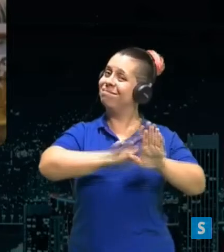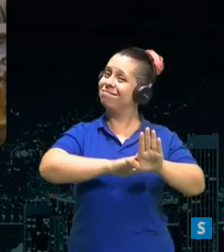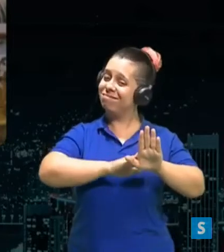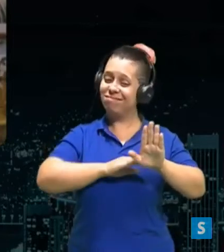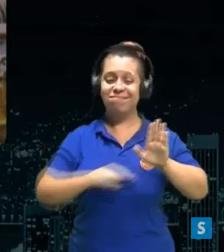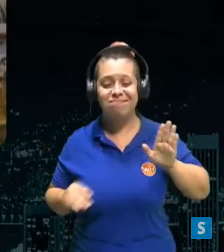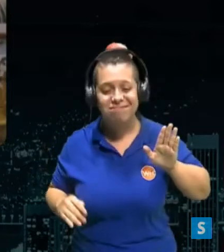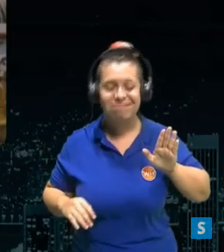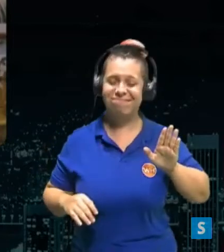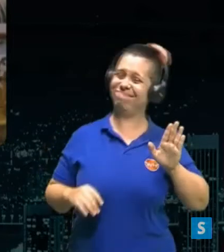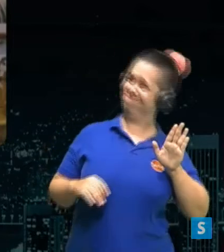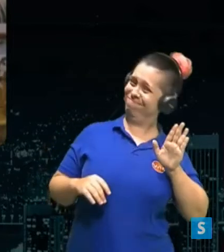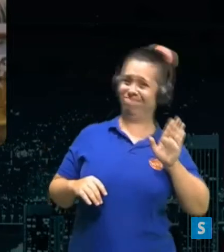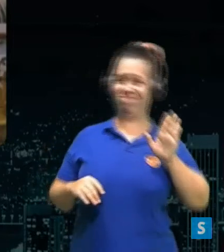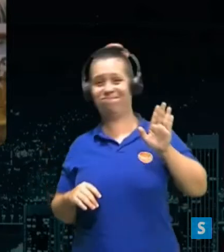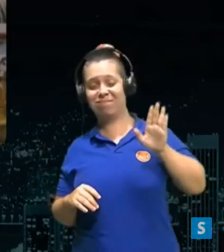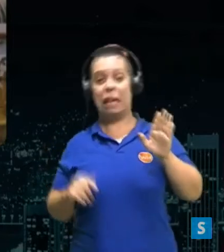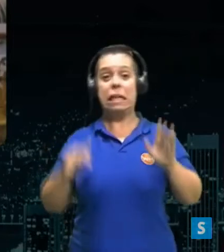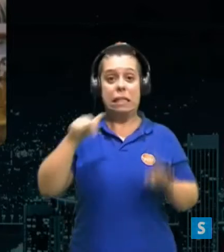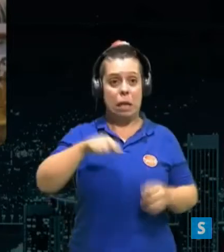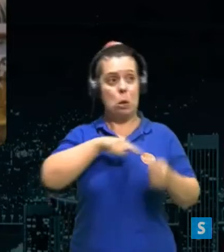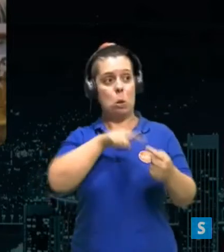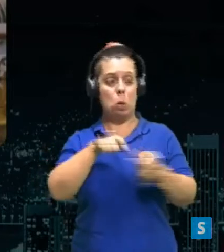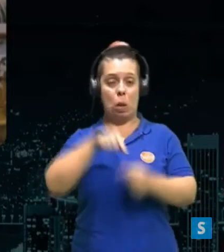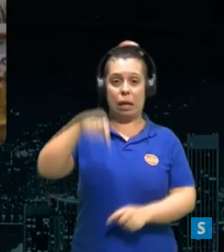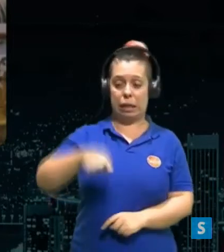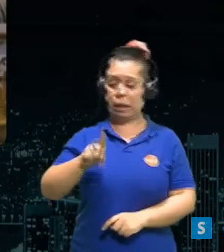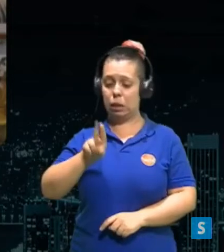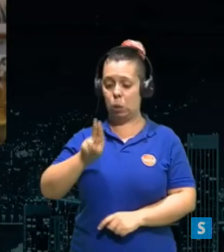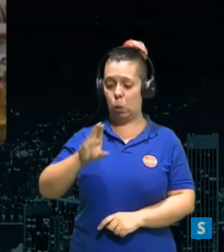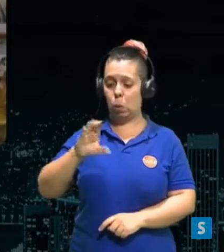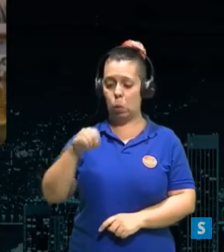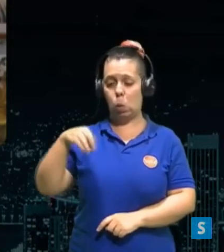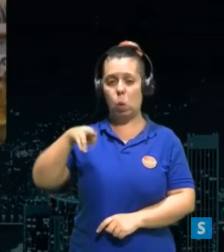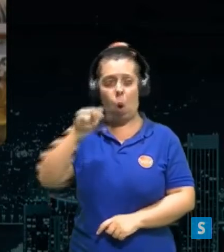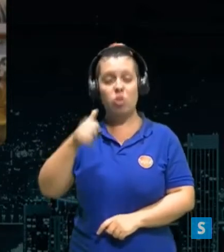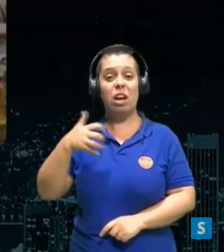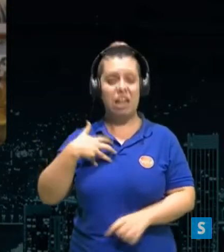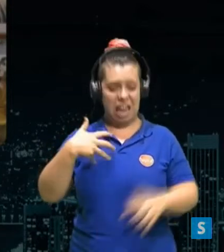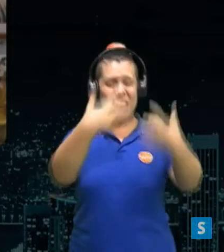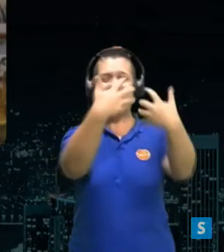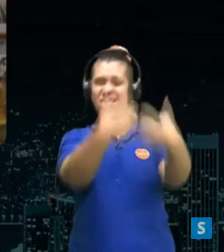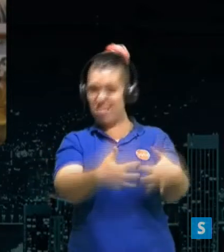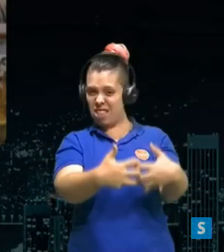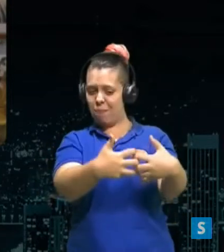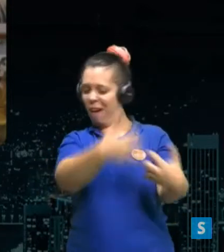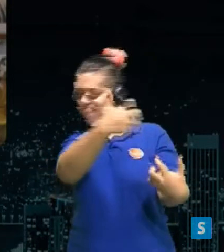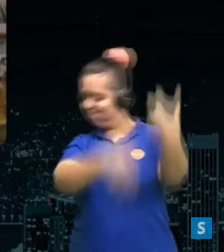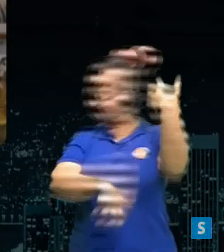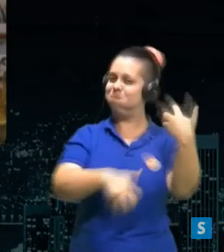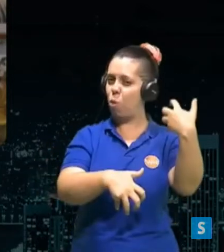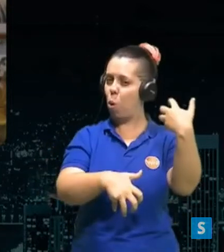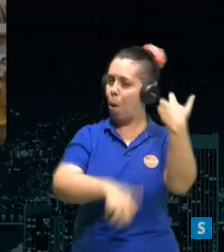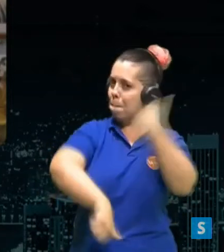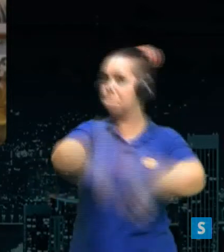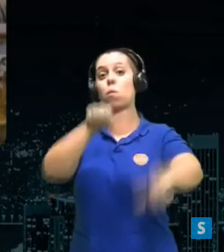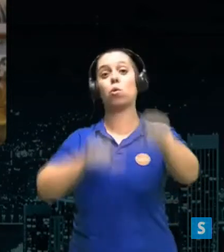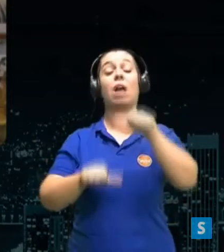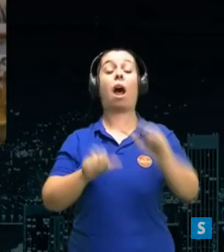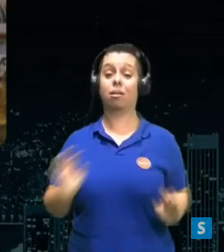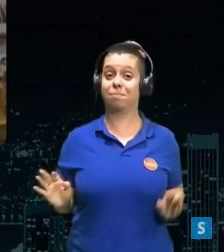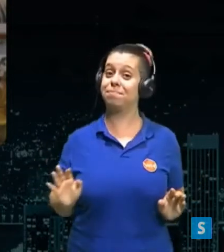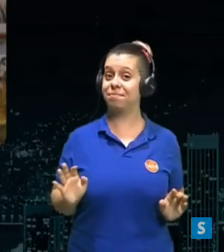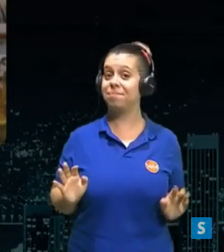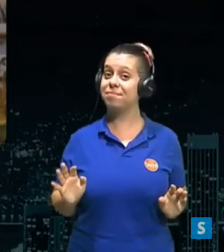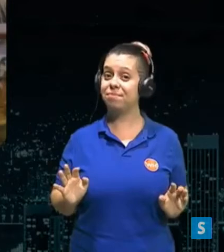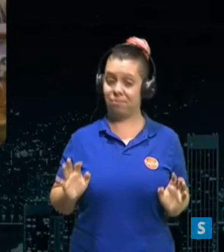contra é transformar o sistema transformar a forma como abordamos o mundo não é